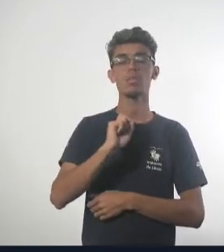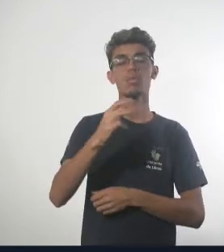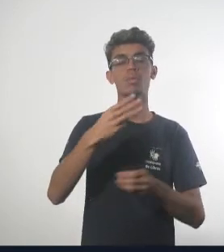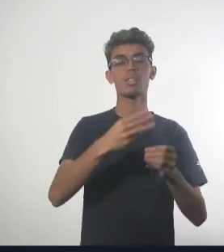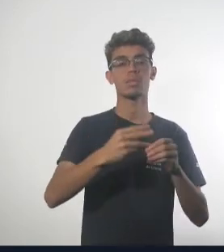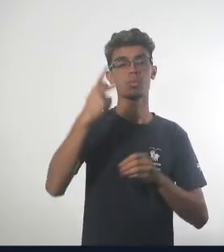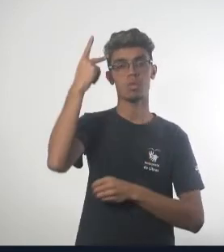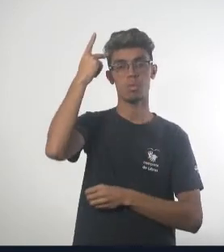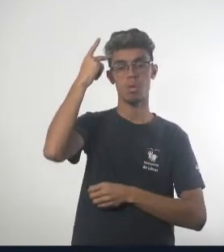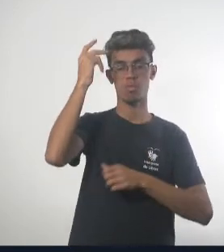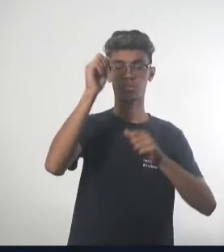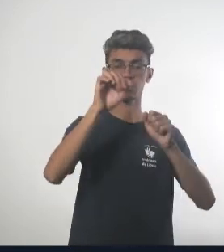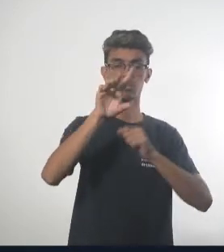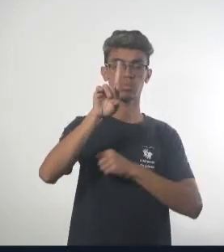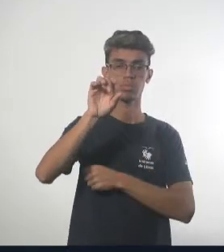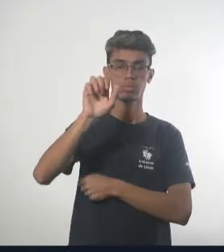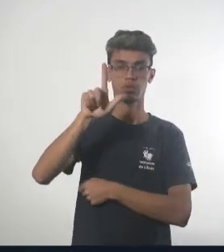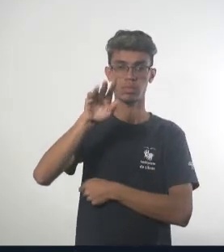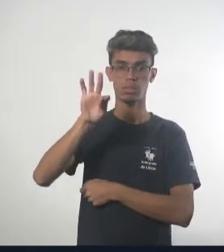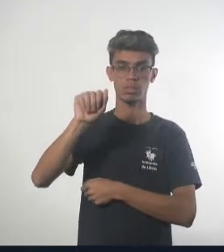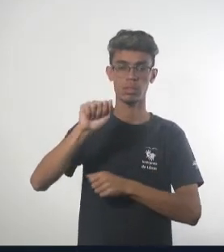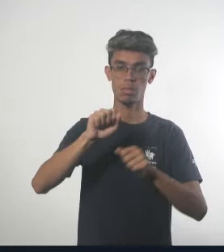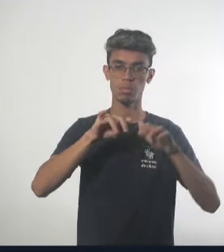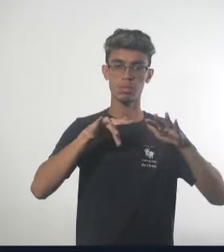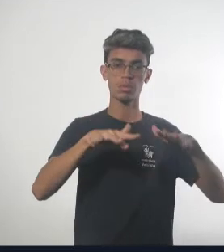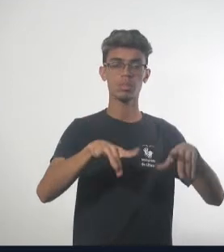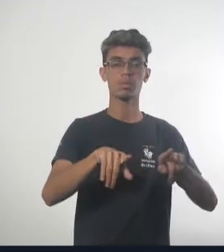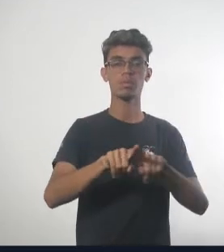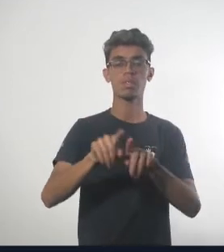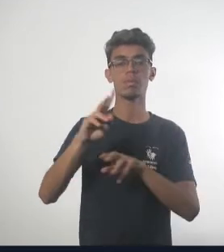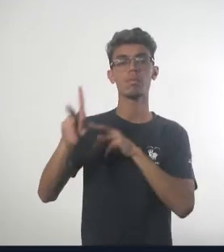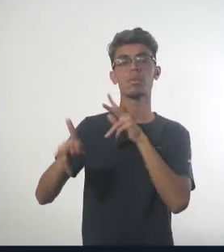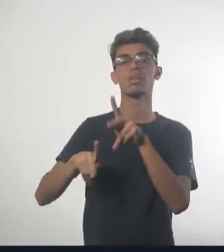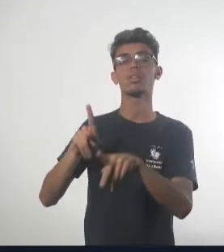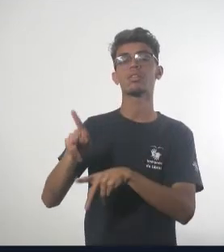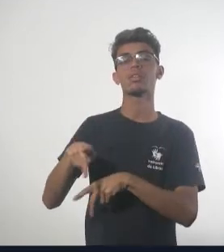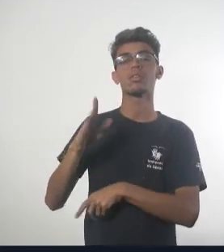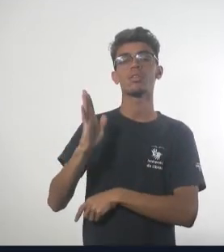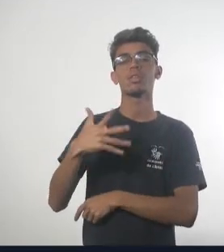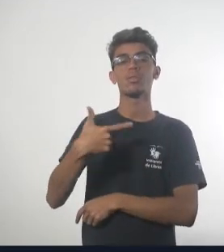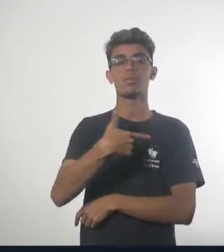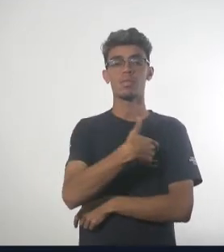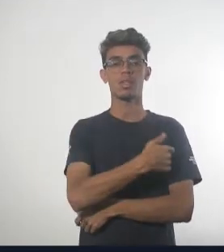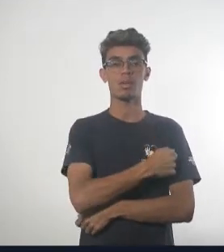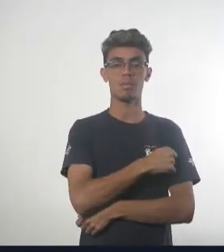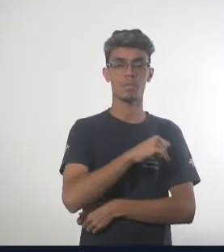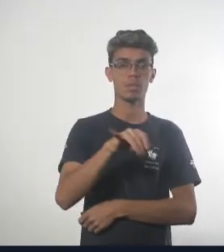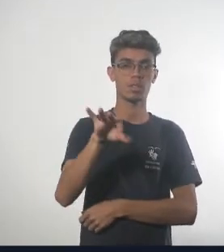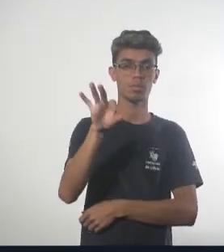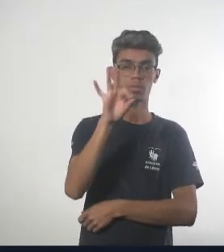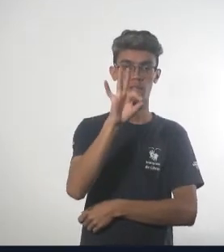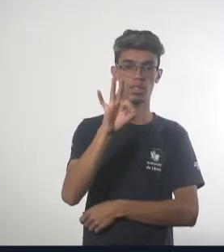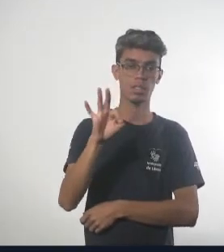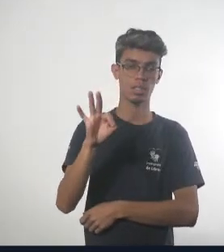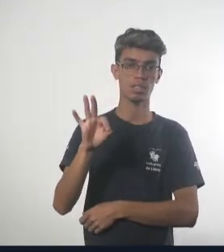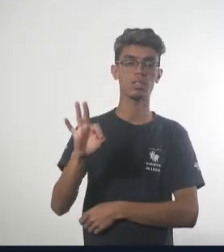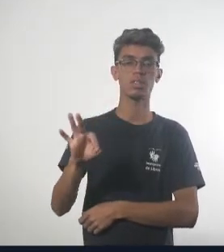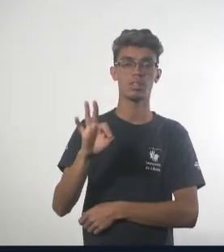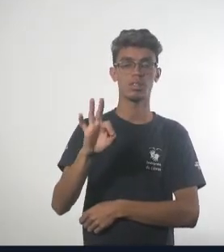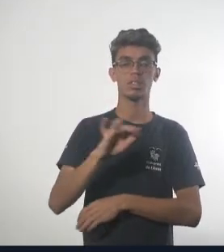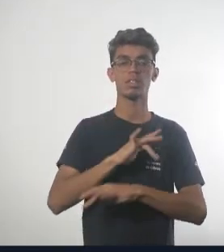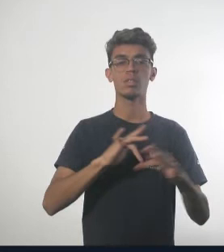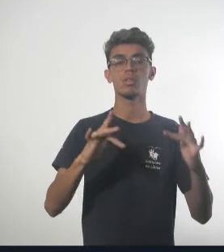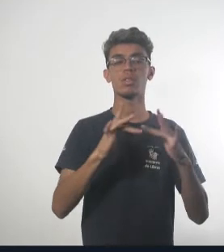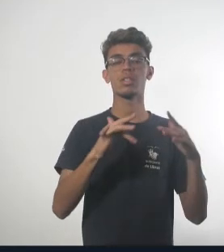São Paulo, de predominância da variante Delta e com a população vacinada. Calcular a taxa de ataque secundária entre os